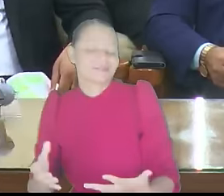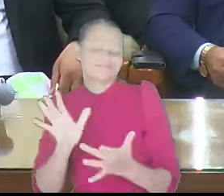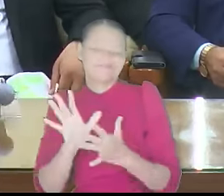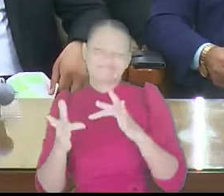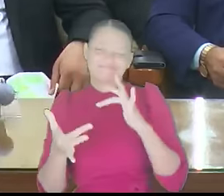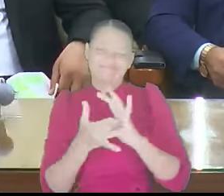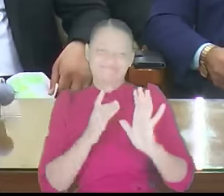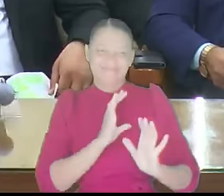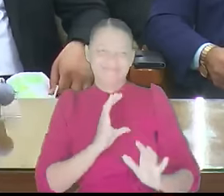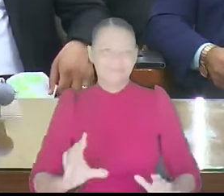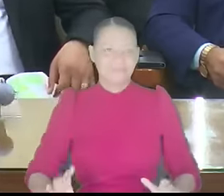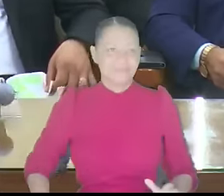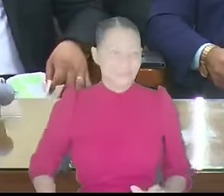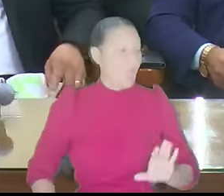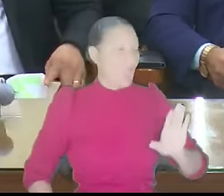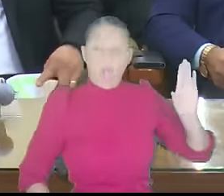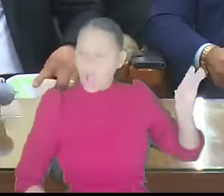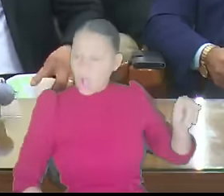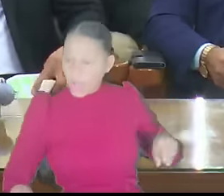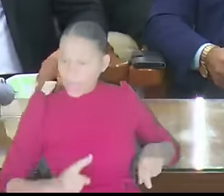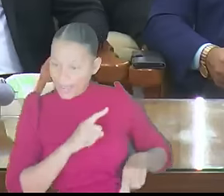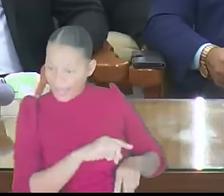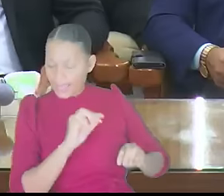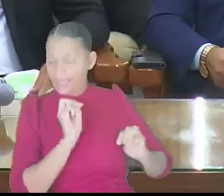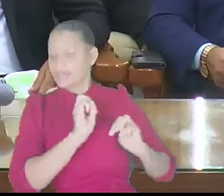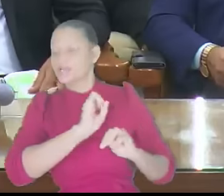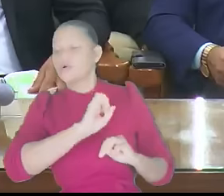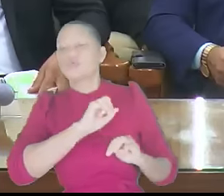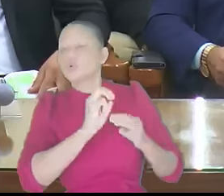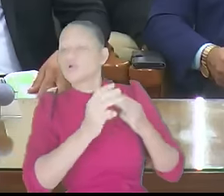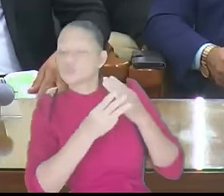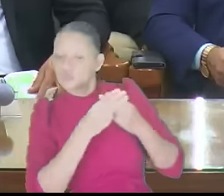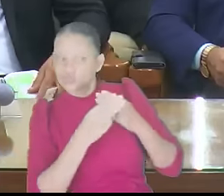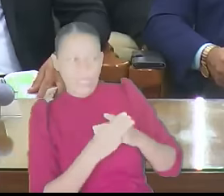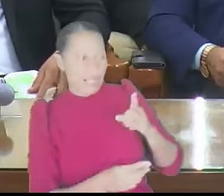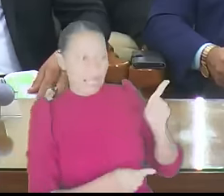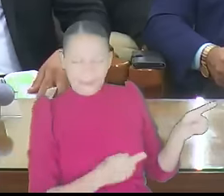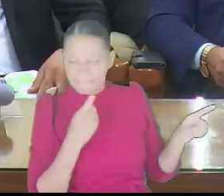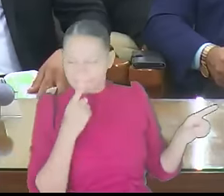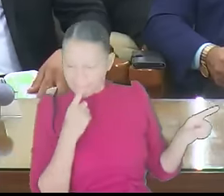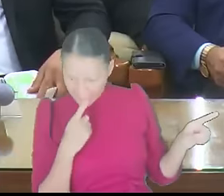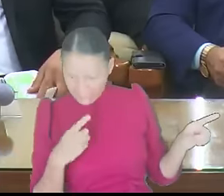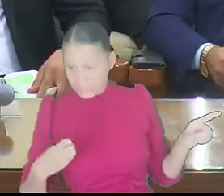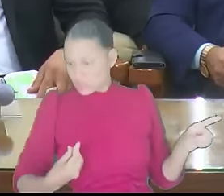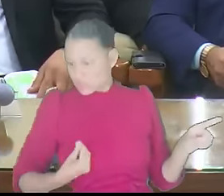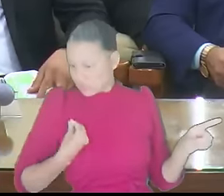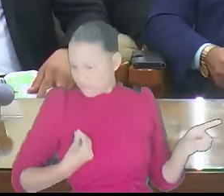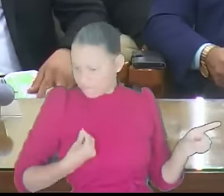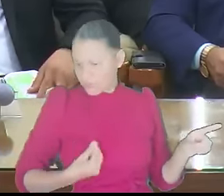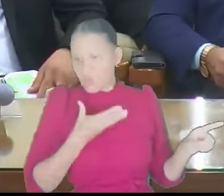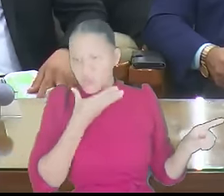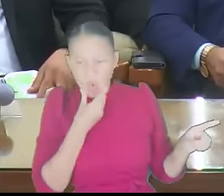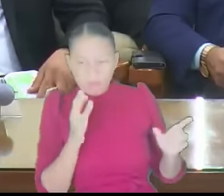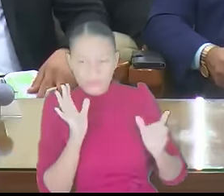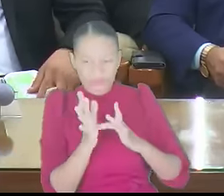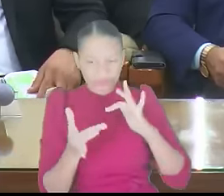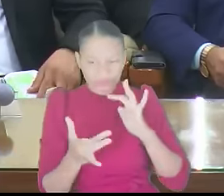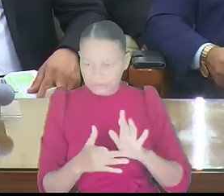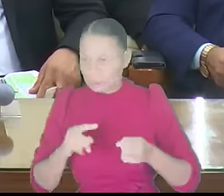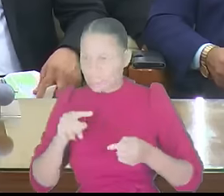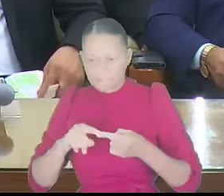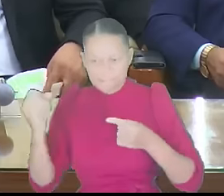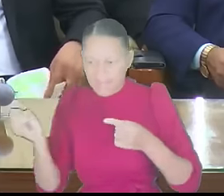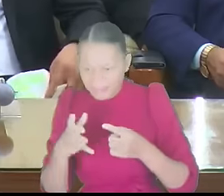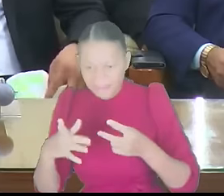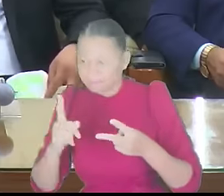Olha, eu vim de lá da Judeia. Há pouco tempo viveu lá um homem chamado Jesus. Esse homem fez isso, esse homem fez aquilo,